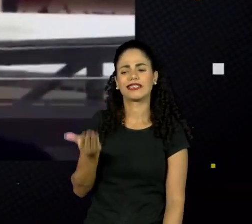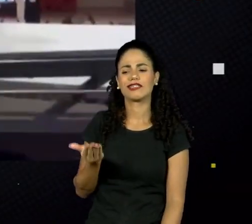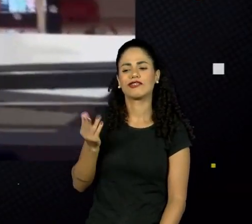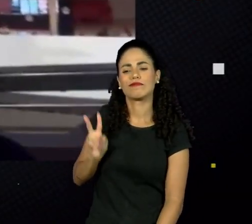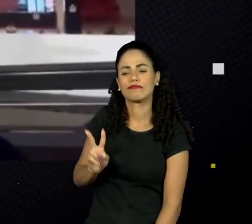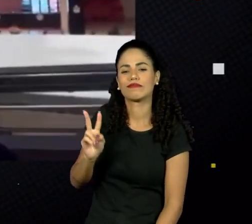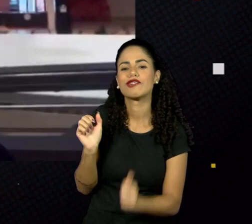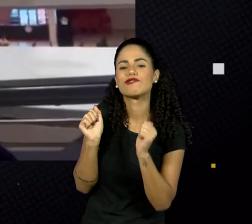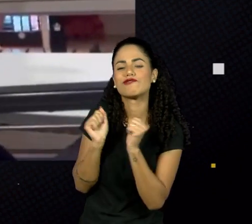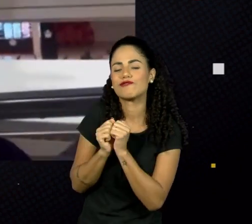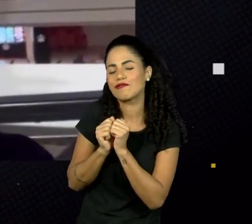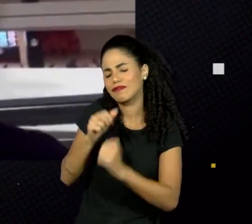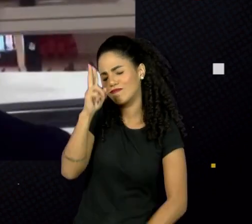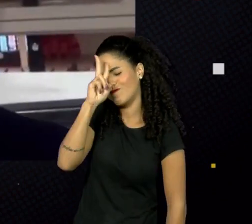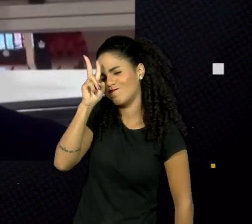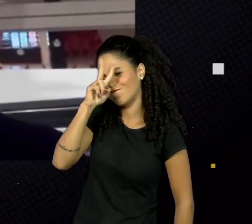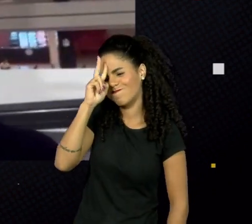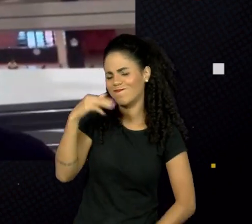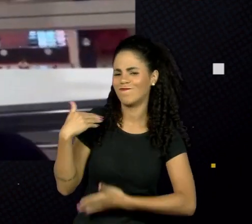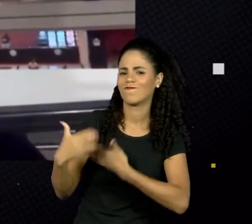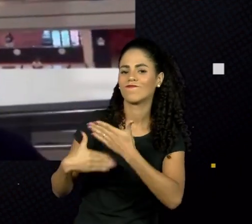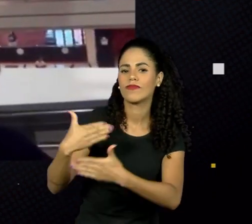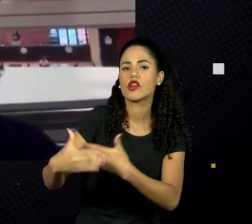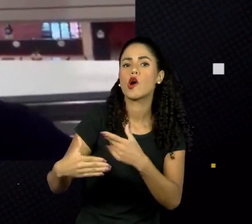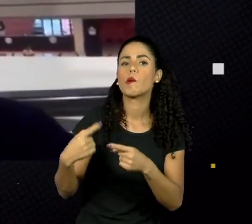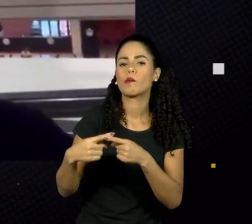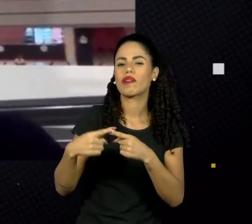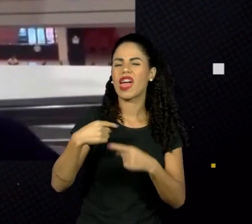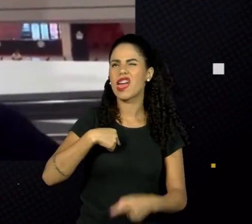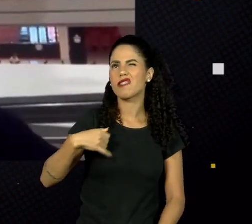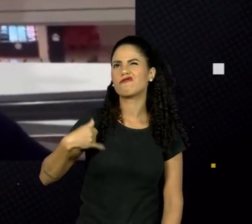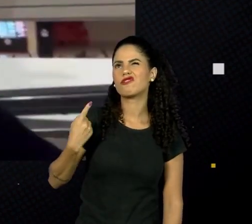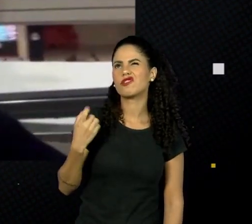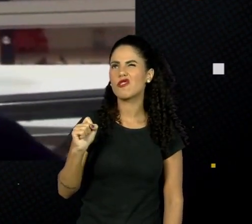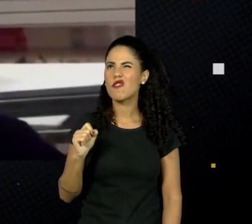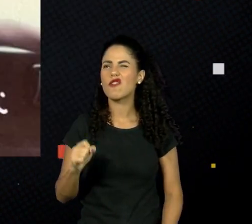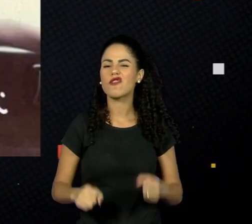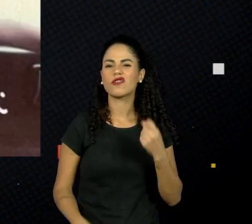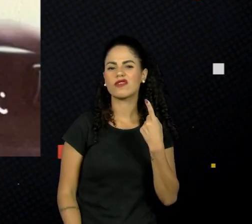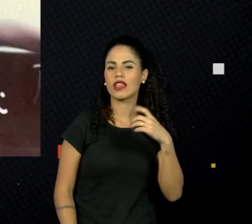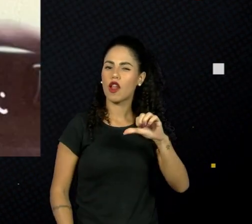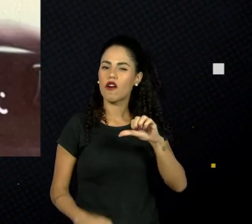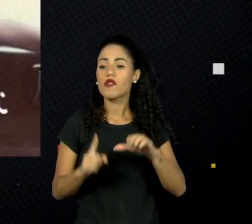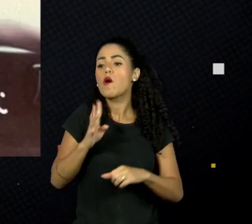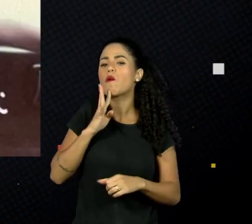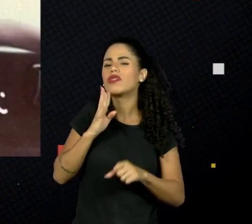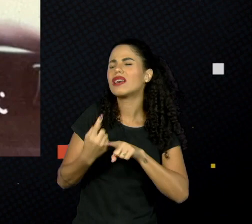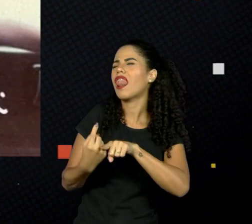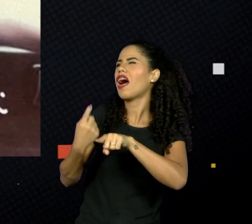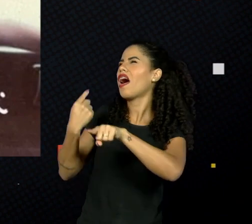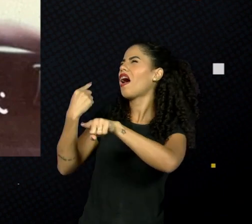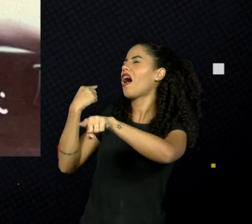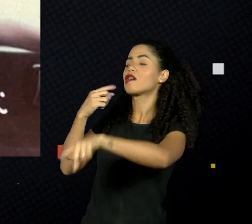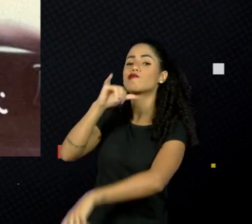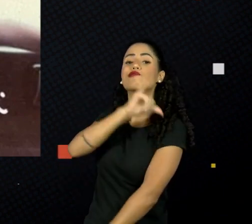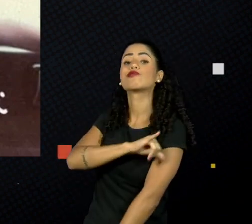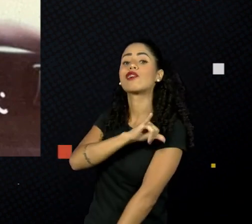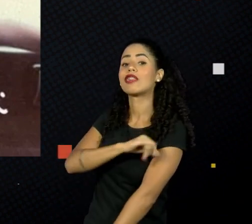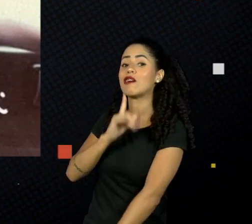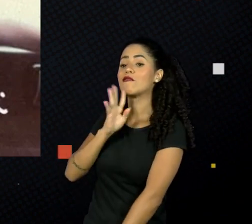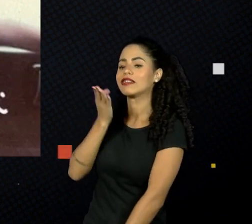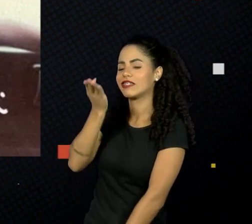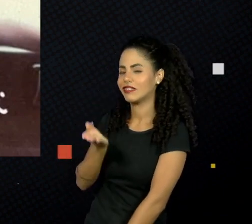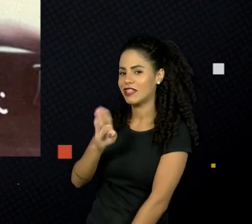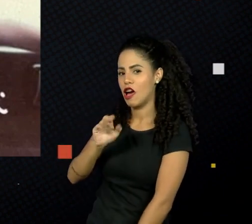junto, porque quando eu tinha 18, 19 anos, eu conheci a Baby lá no Arpoador, no Rio de Janeiro, e